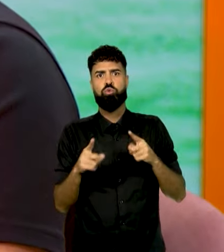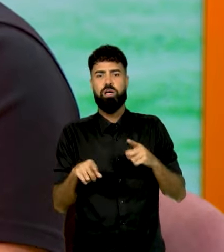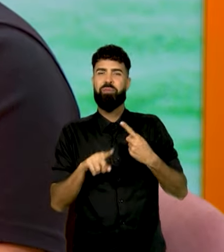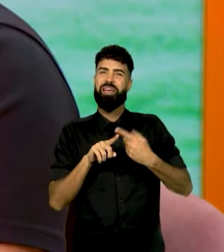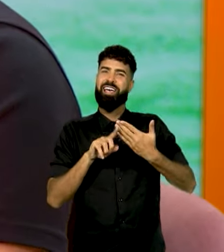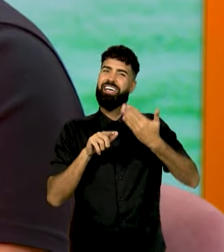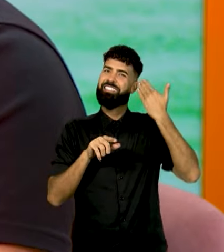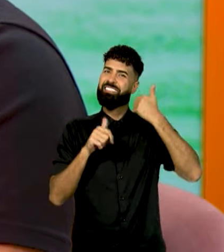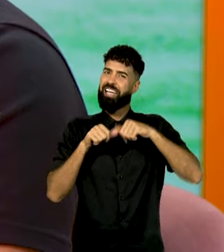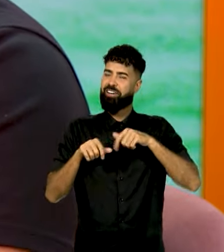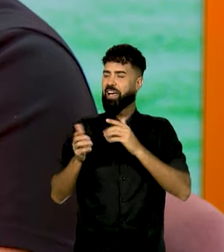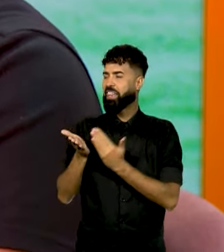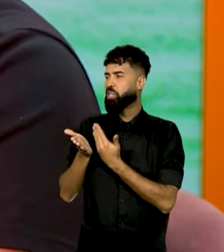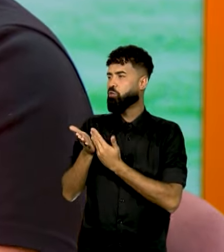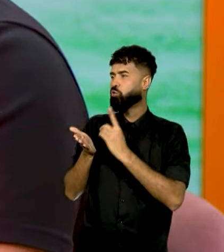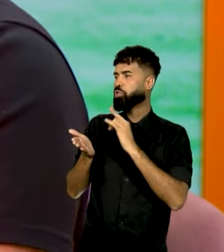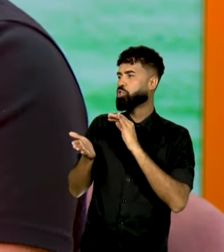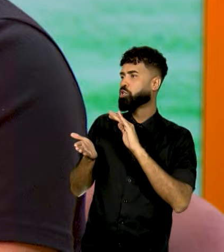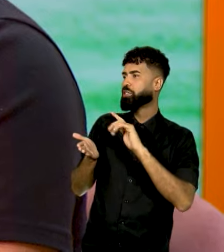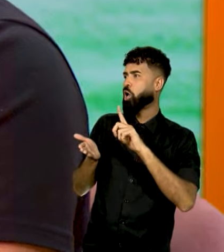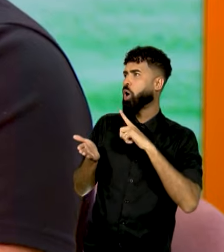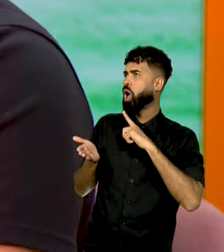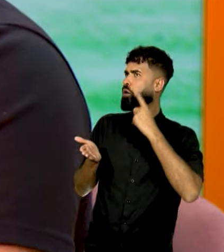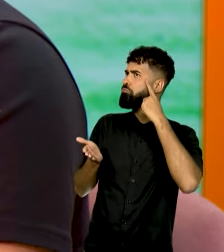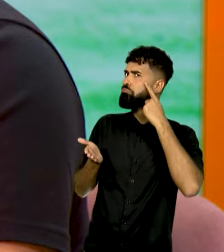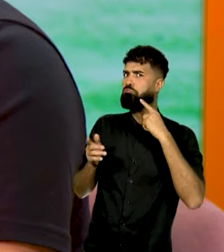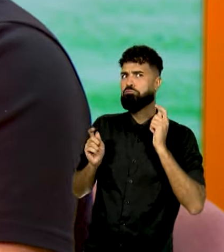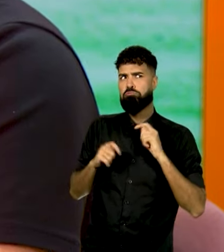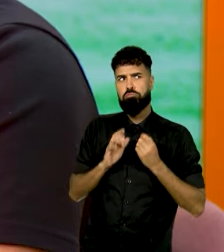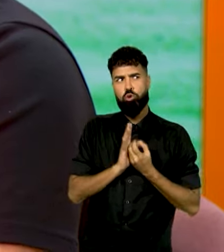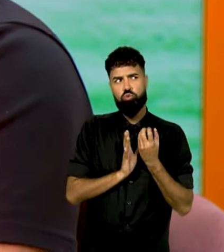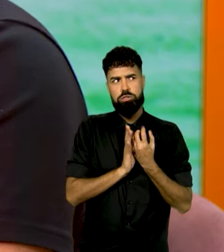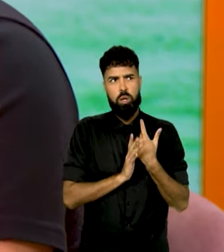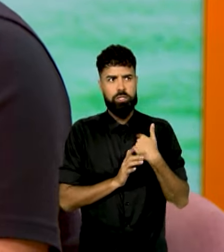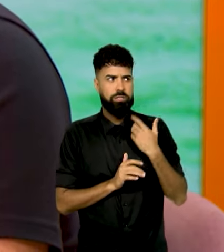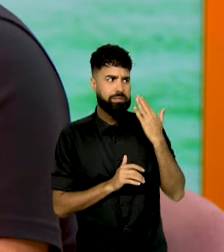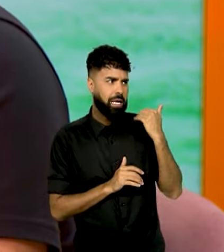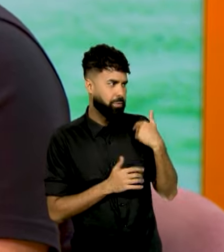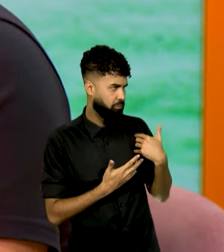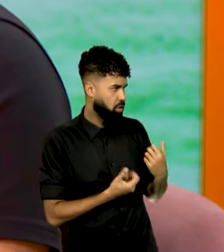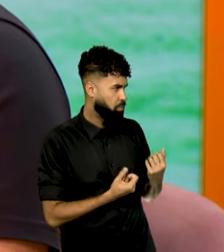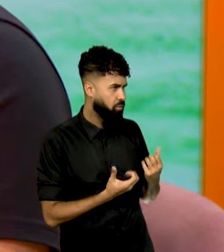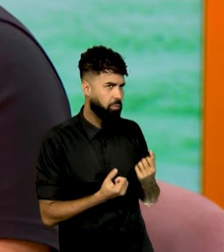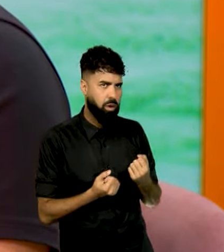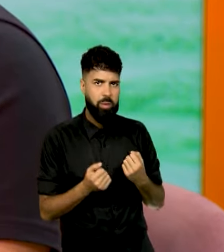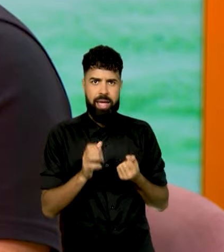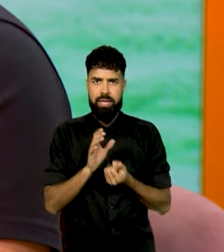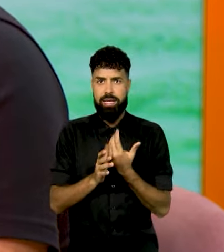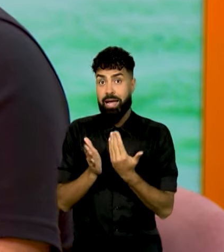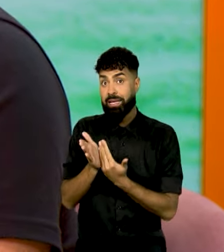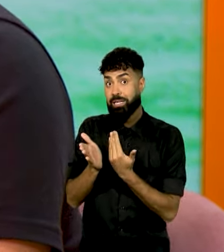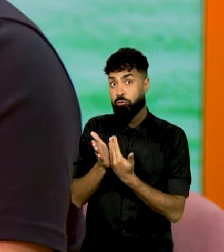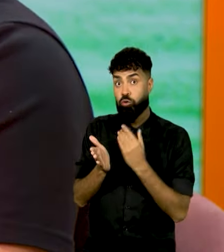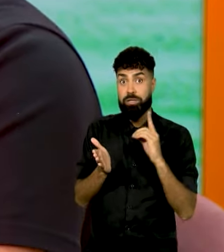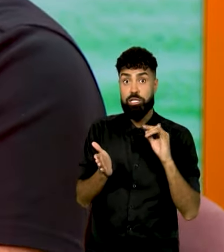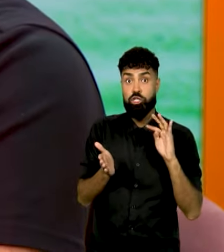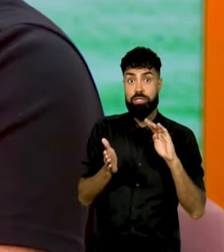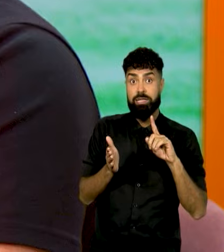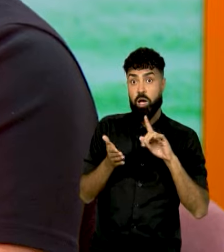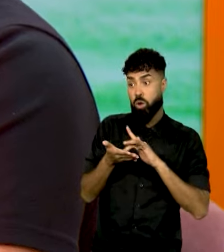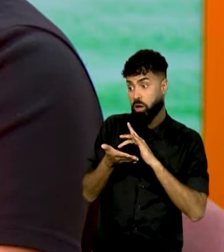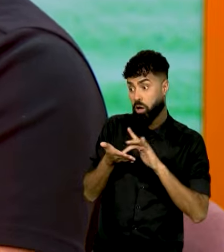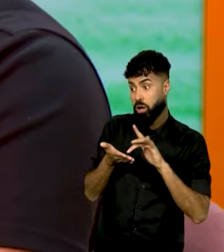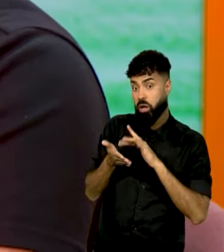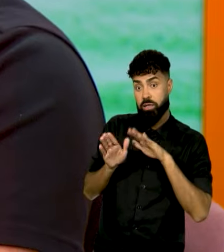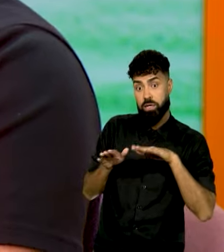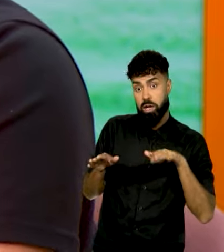dessa tecnologia, a gente meio que tinha intimidade com essa produção. A gente, não, vamos criar livro para criançada, livro digital, que a